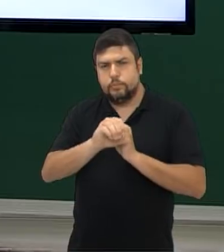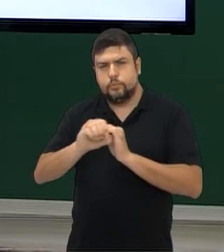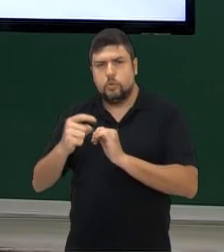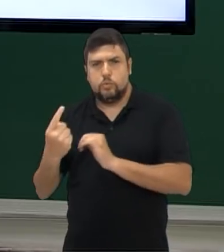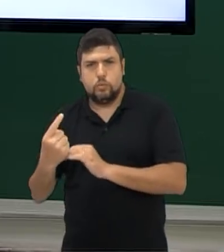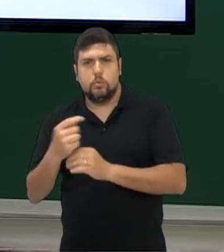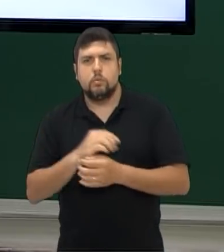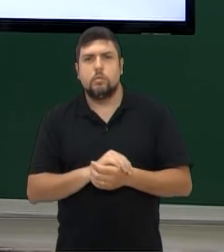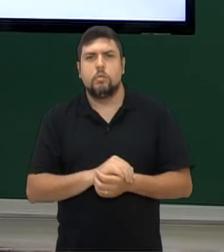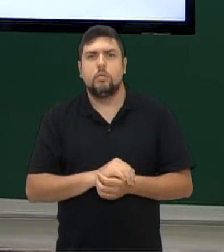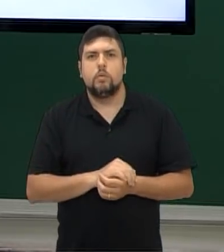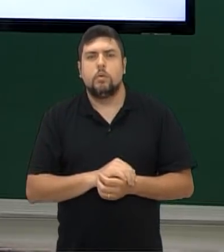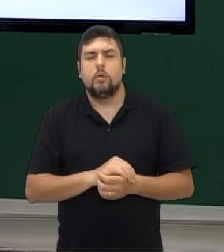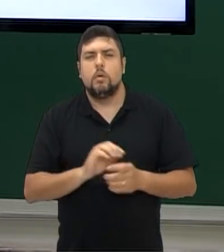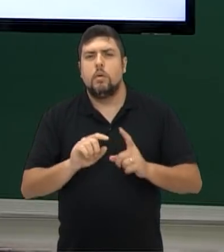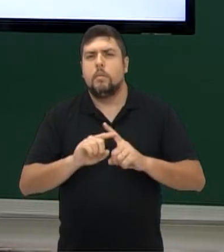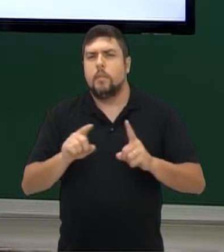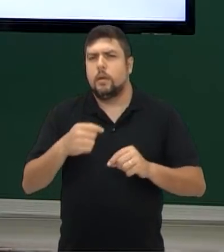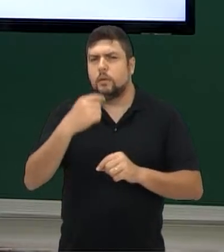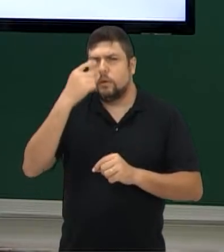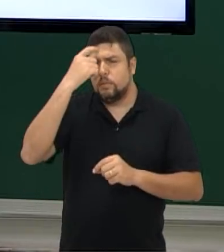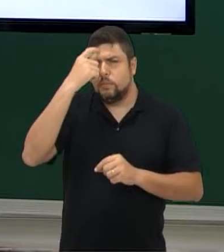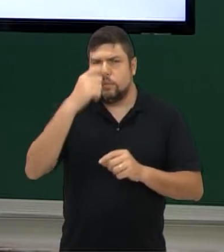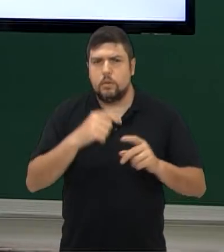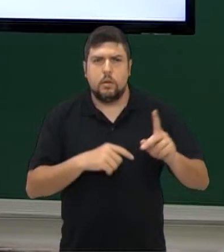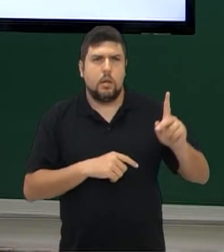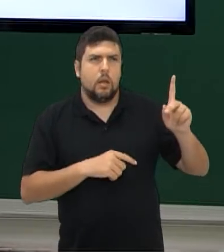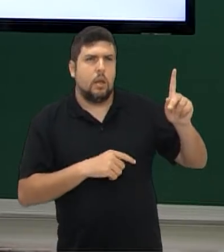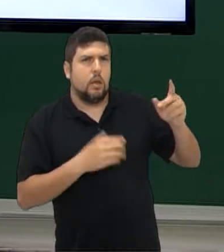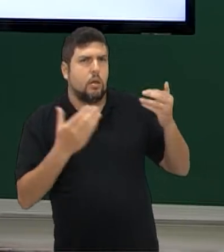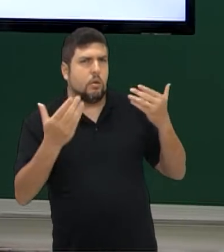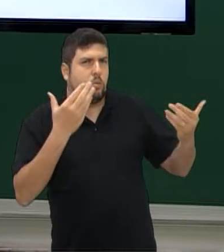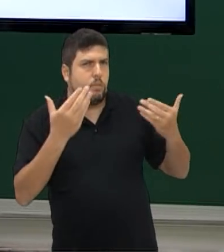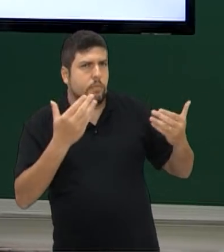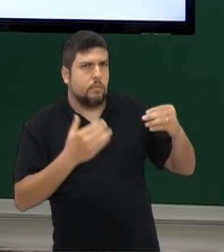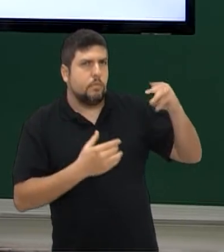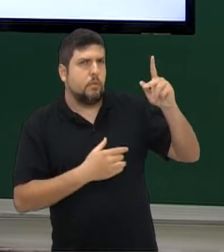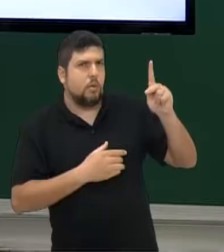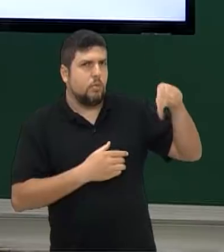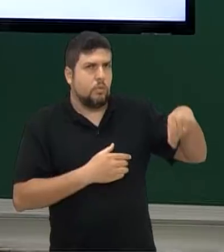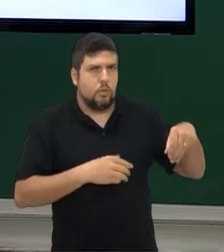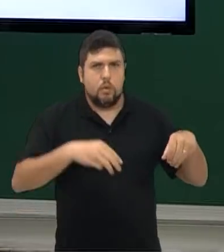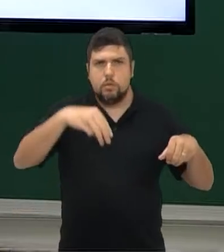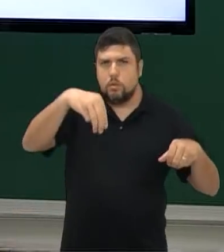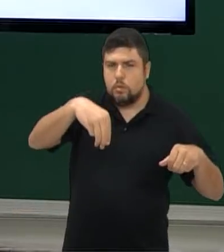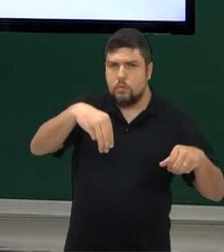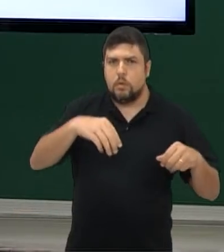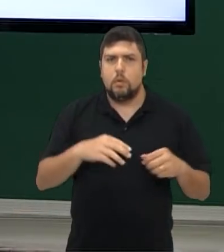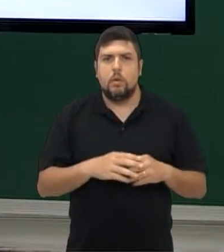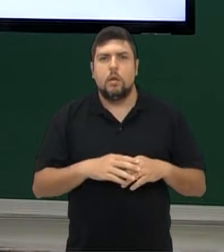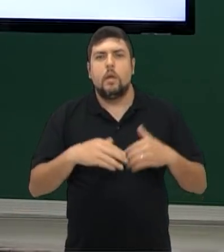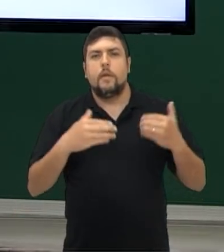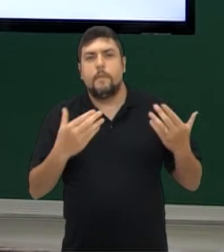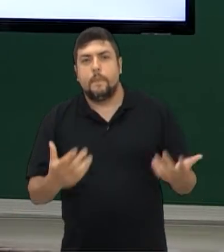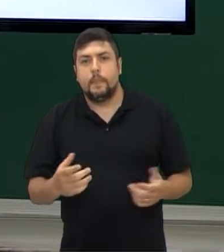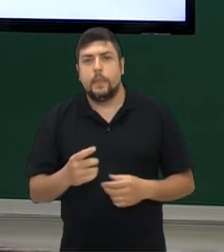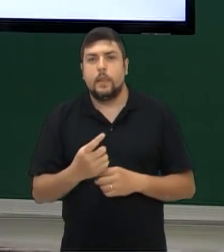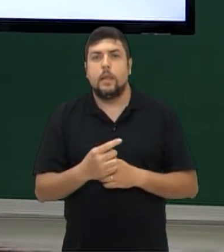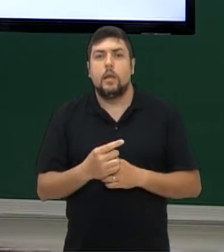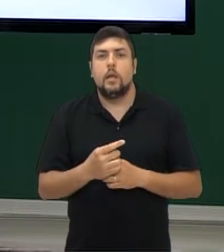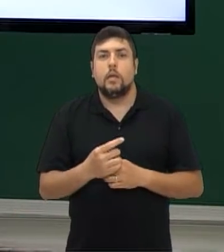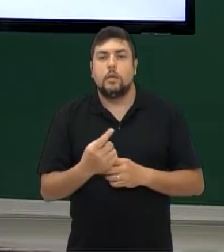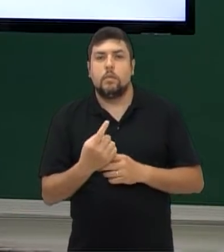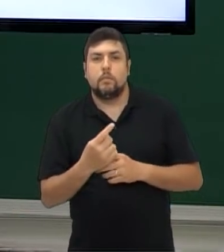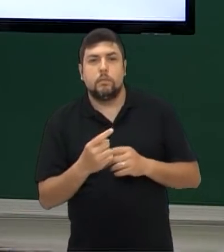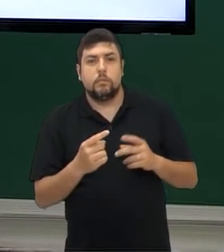se a gente pensar lá, quando a gente falou do quilômetro do metro, significa que 1 quilograma é 1000 vezes maior